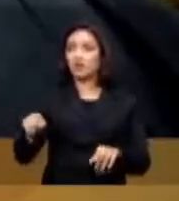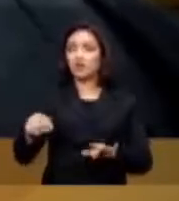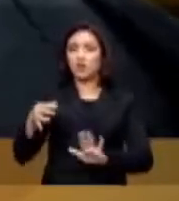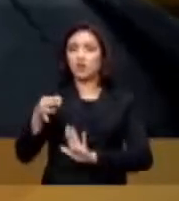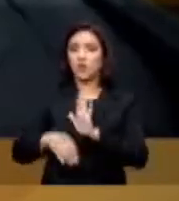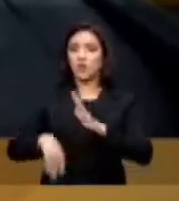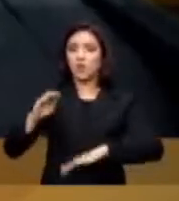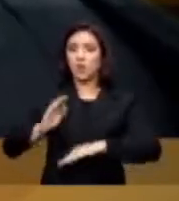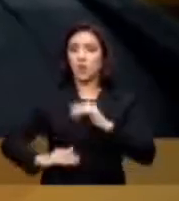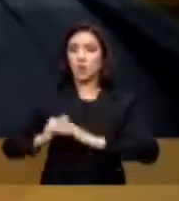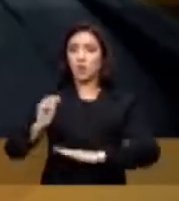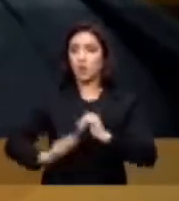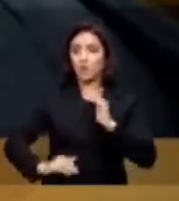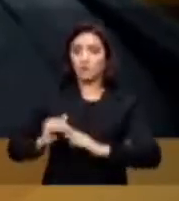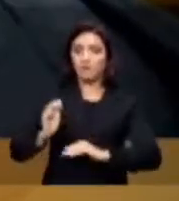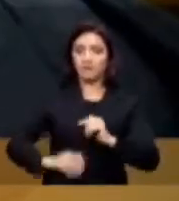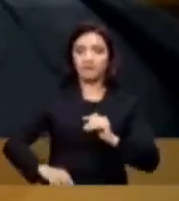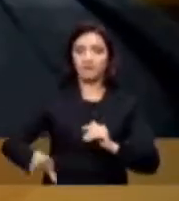municipal, quando